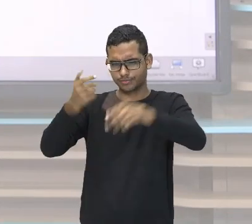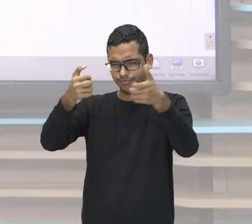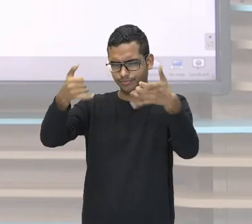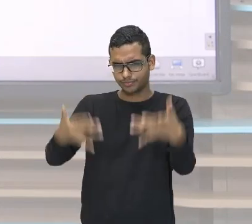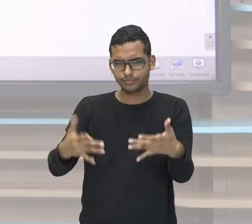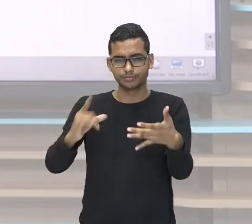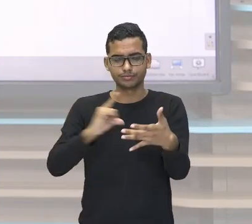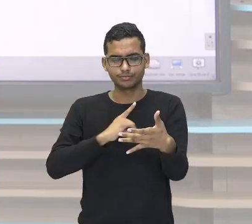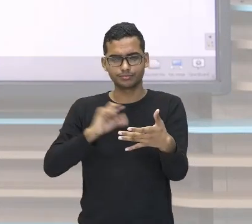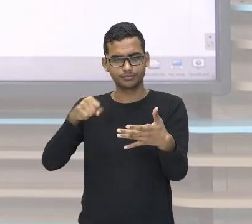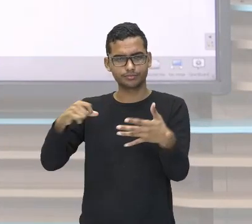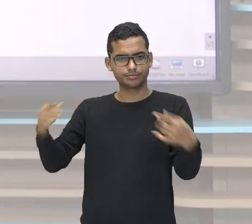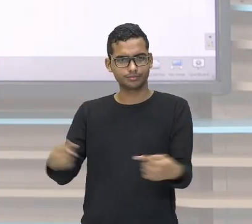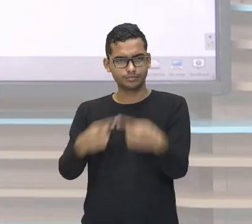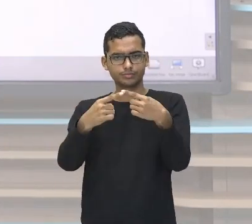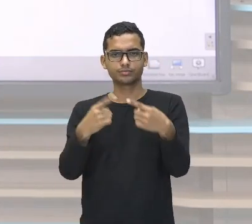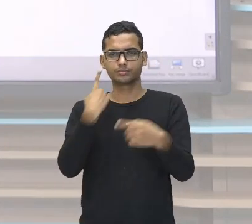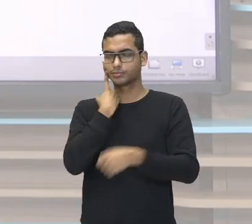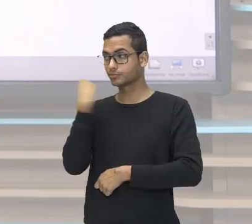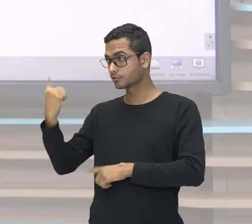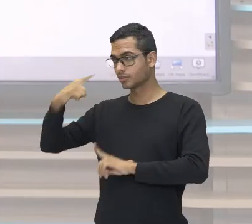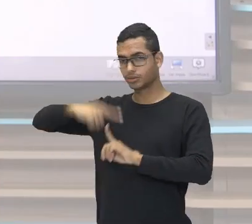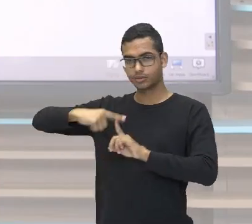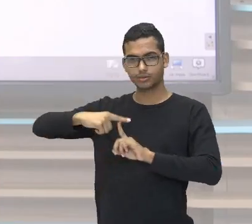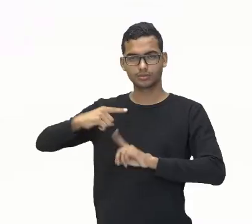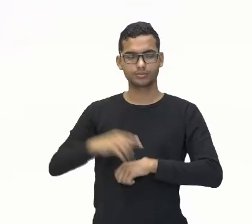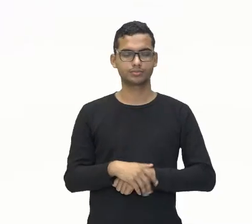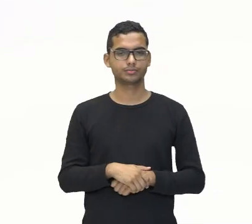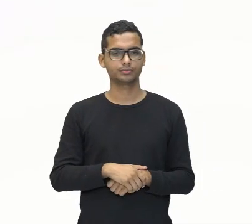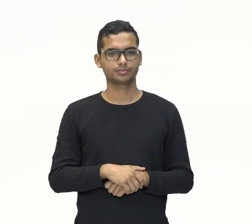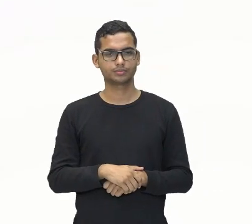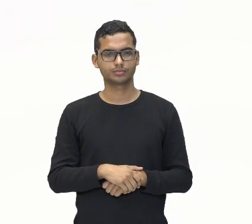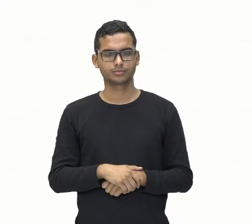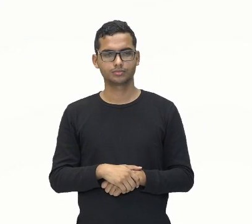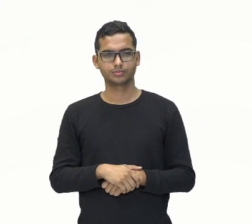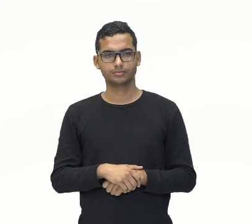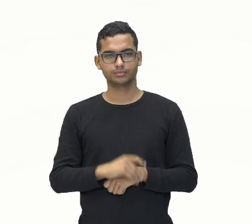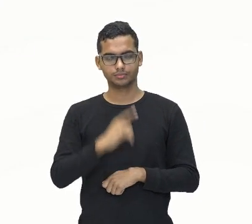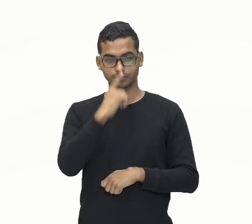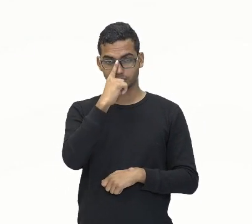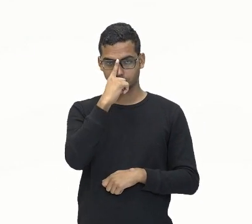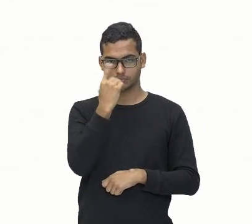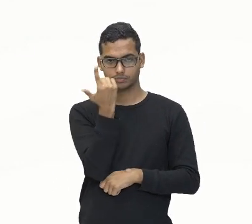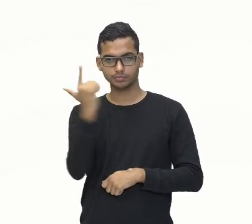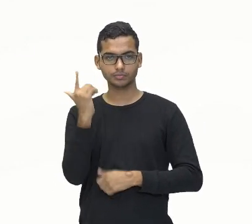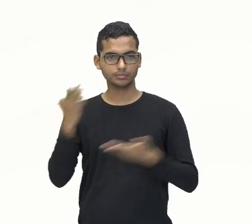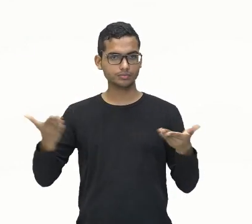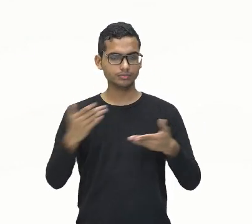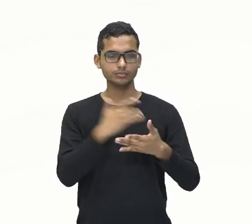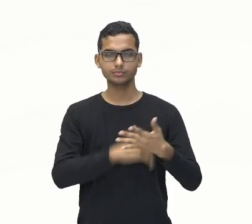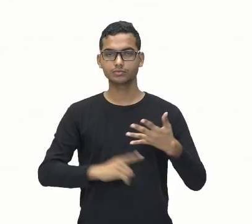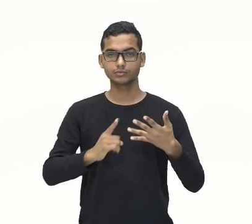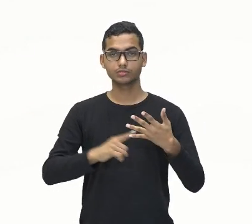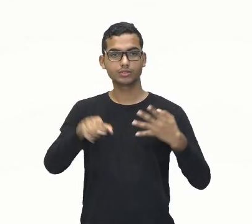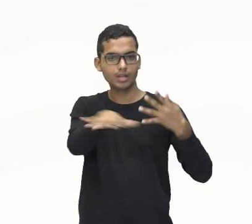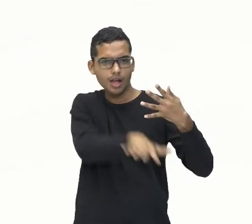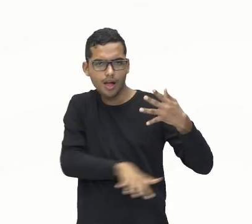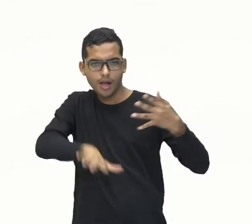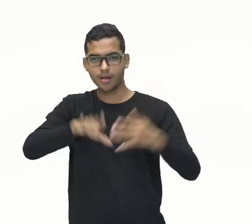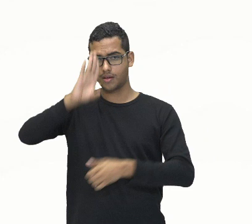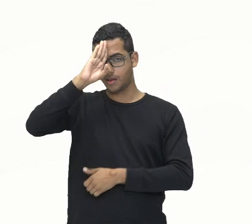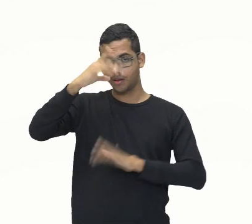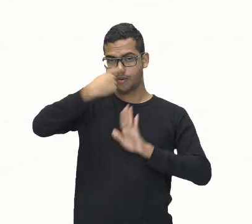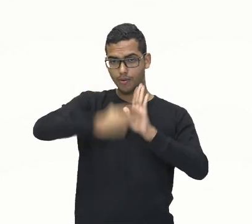que se enquadra perfeitamente nisso aqui. Vamos lá, então. Zonas de